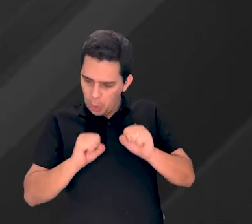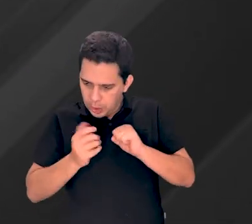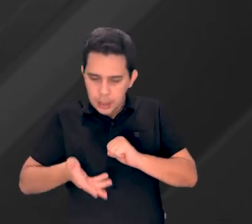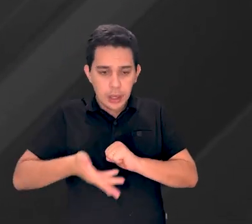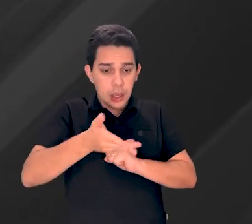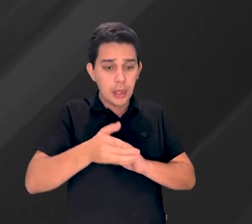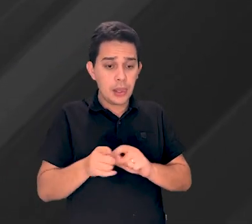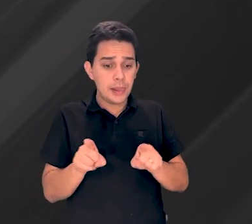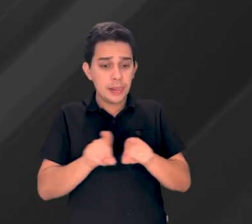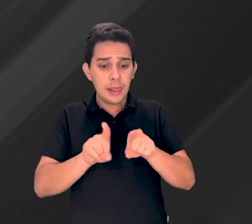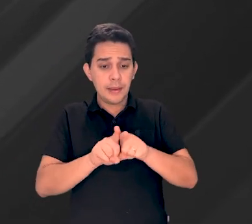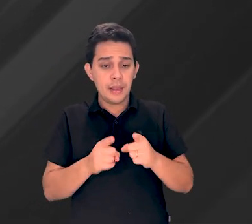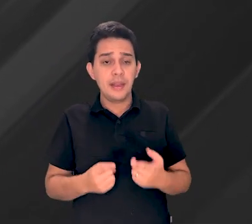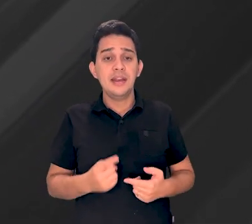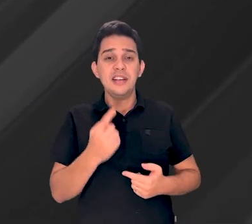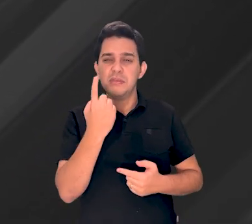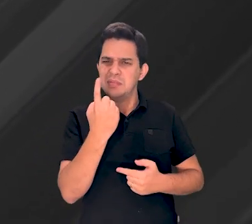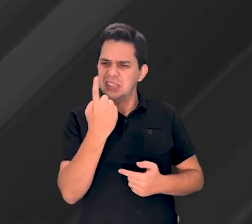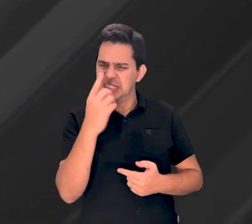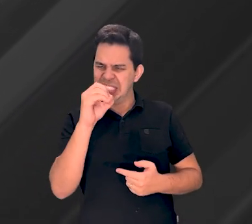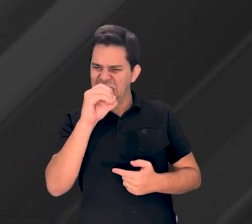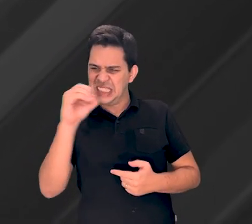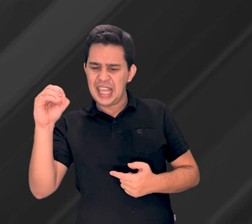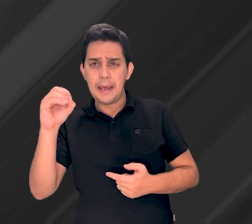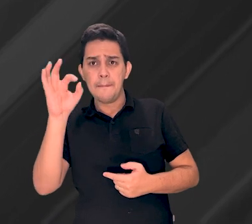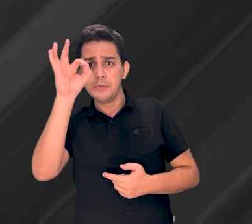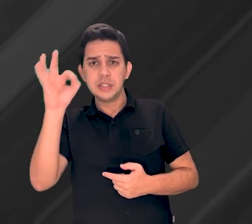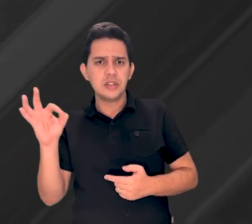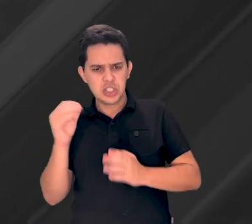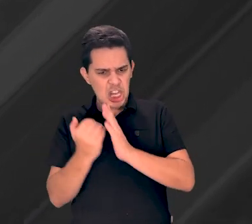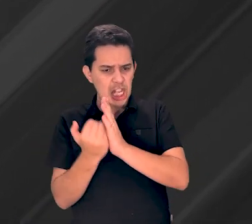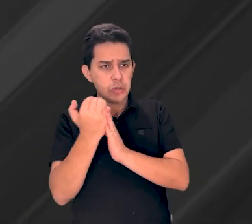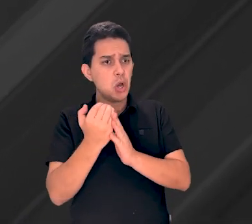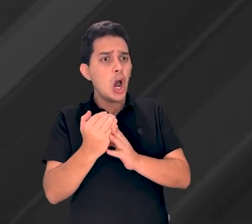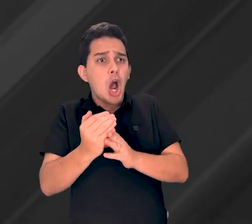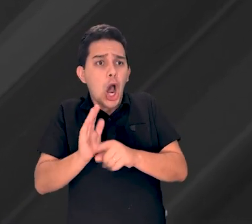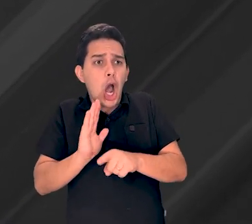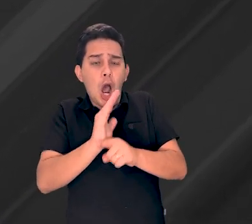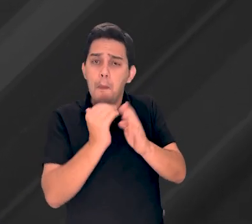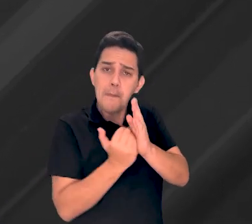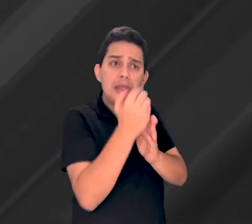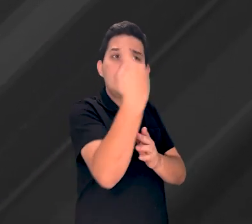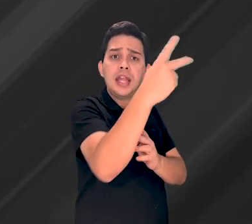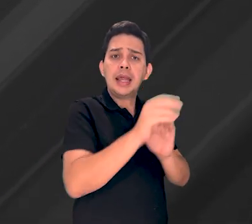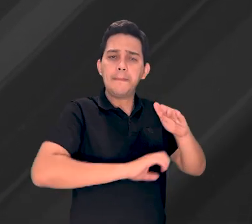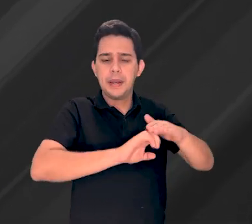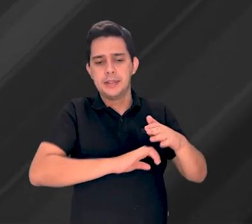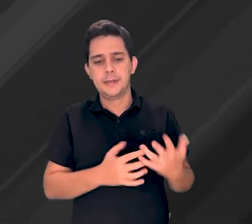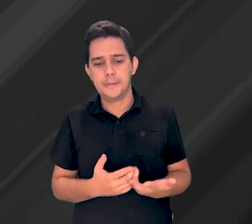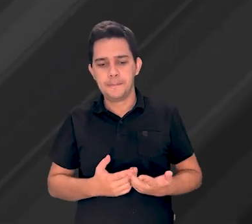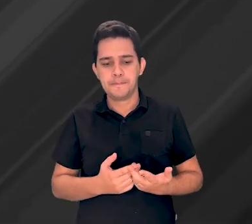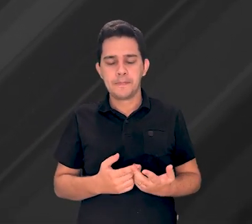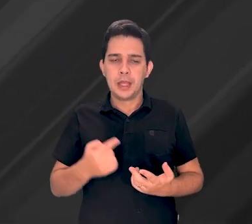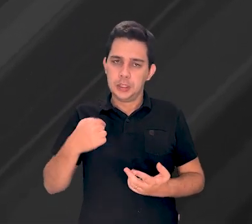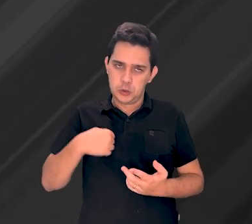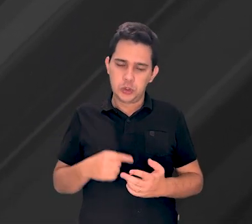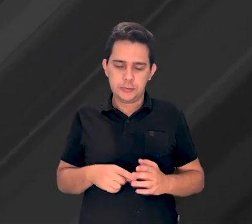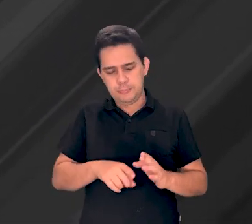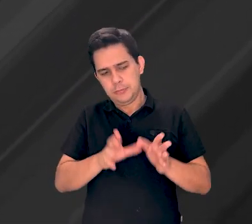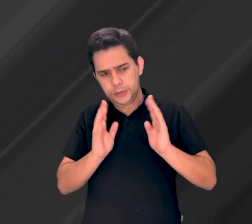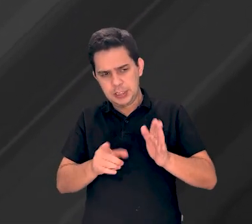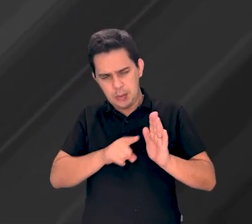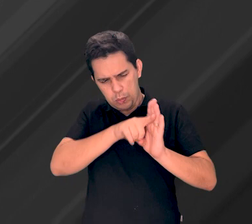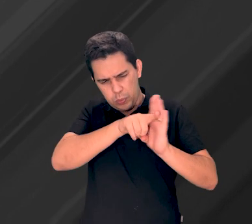de acréscimo aquele reajuste Então o que a gente tem feito nesse momento que você passando já essa fase